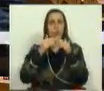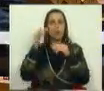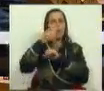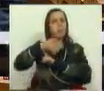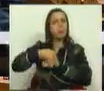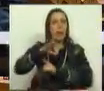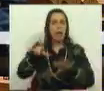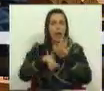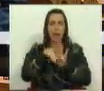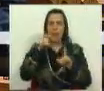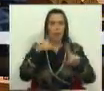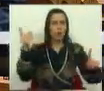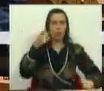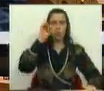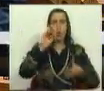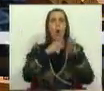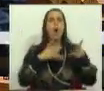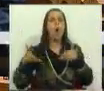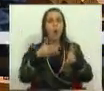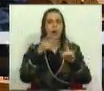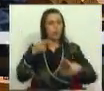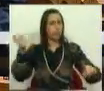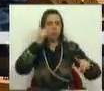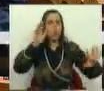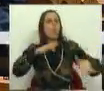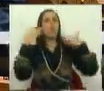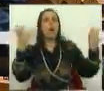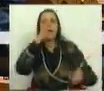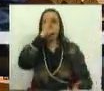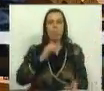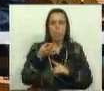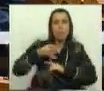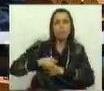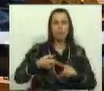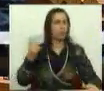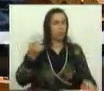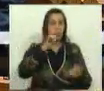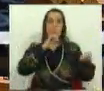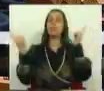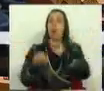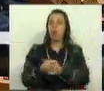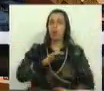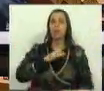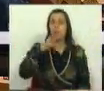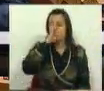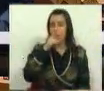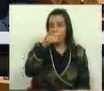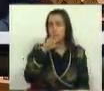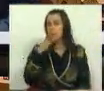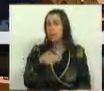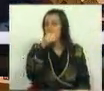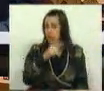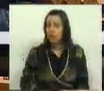lei, nem está acima das orientações de qualquer governo. E ao contrário do que o Sr. Primeiro-Ministro aqui